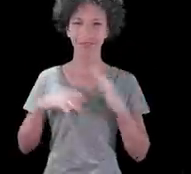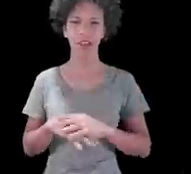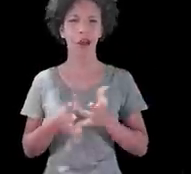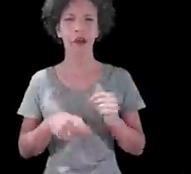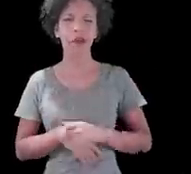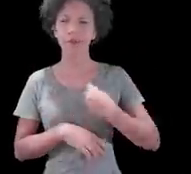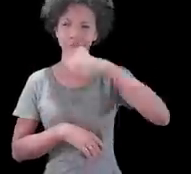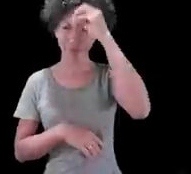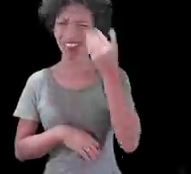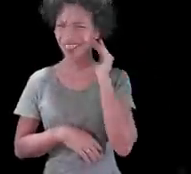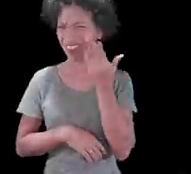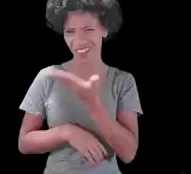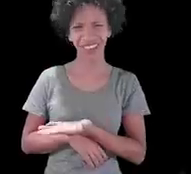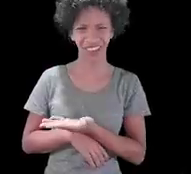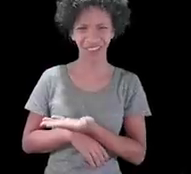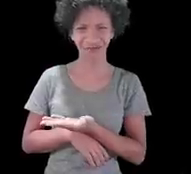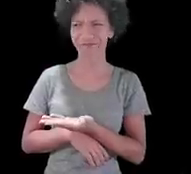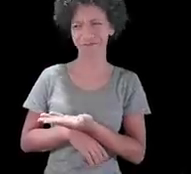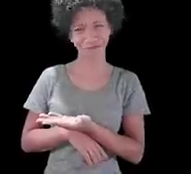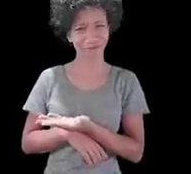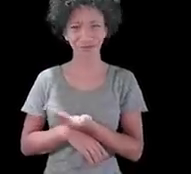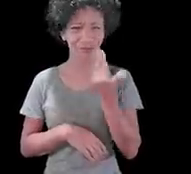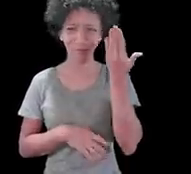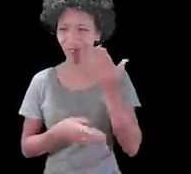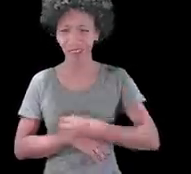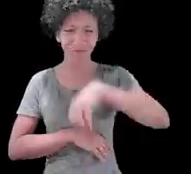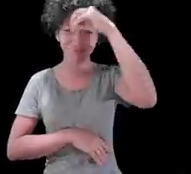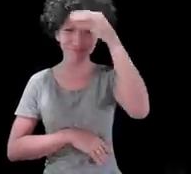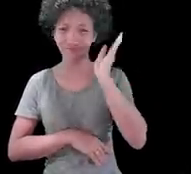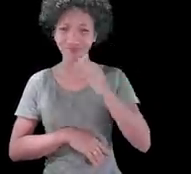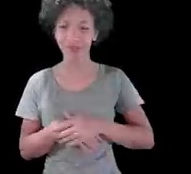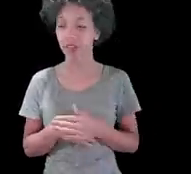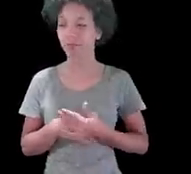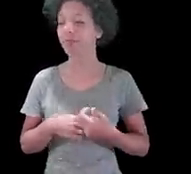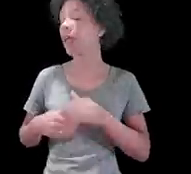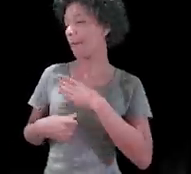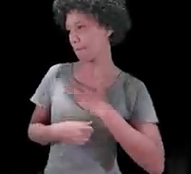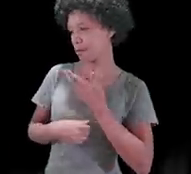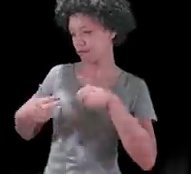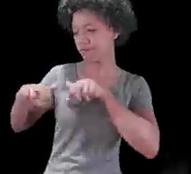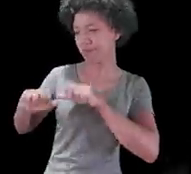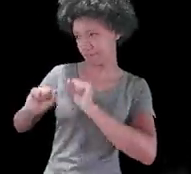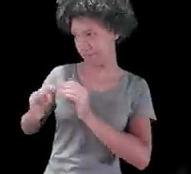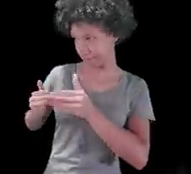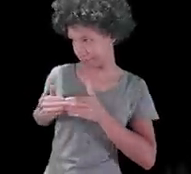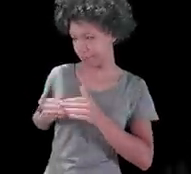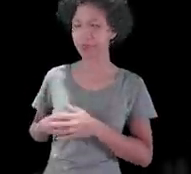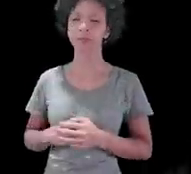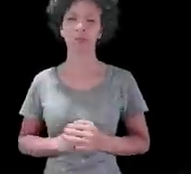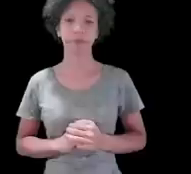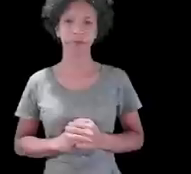Olha que retardado. Vocês estão entendendo o que eu quero dizer? É um retardado, velho. Prazer, senta ali, meu velho. Pode sentar.